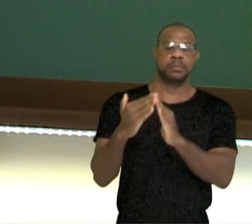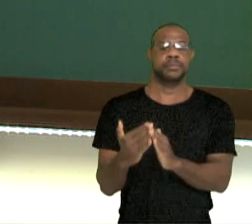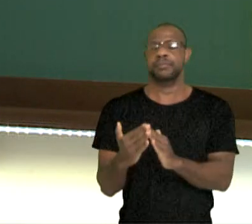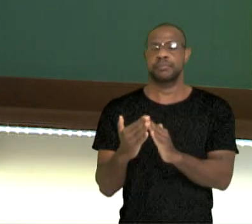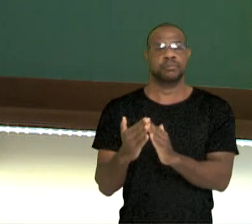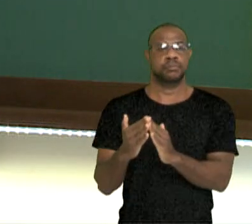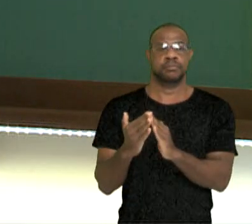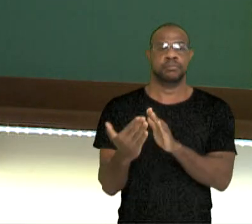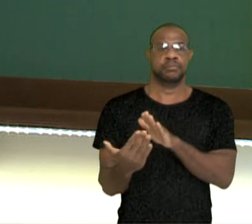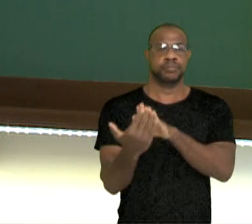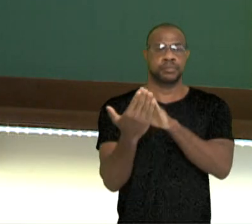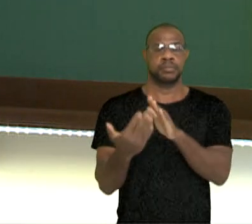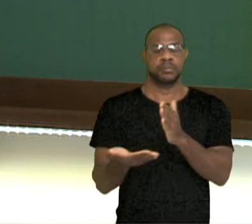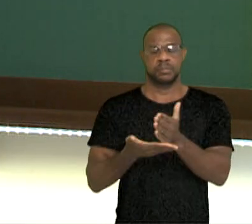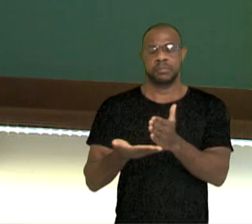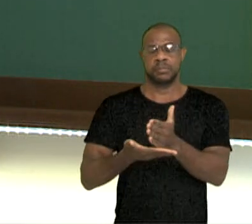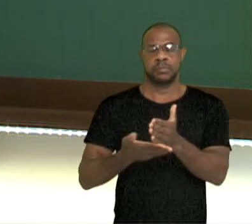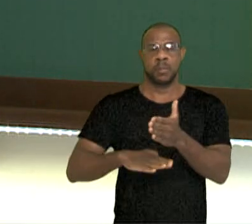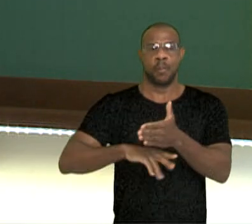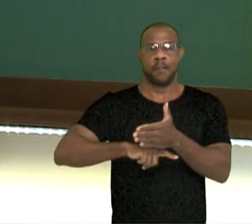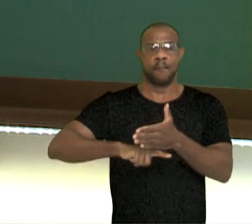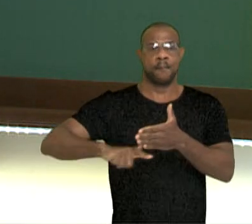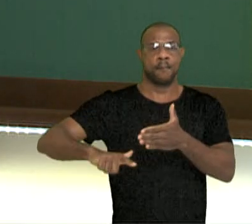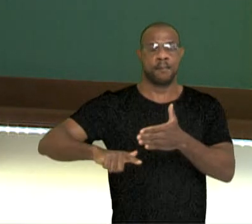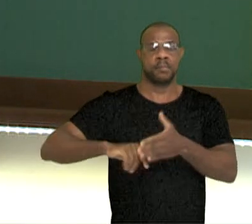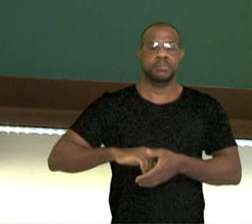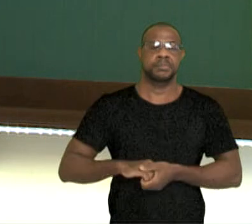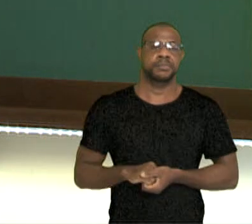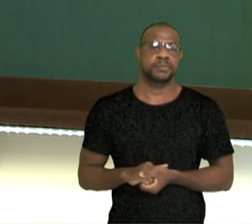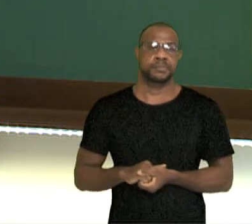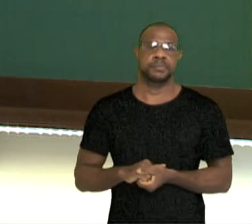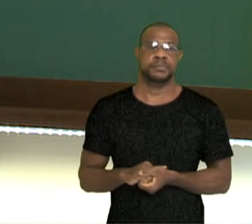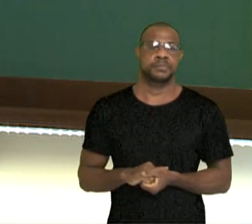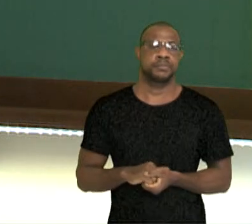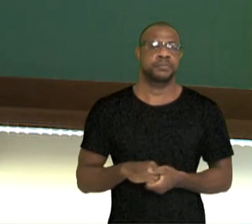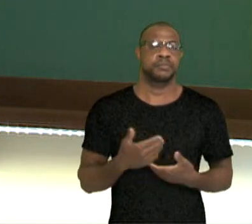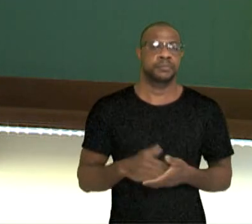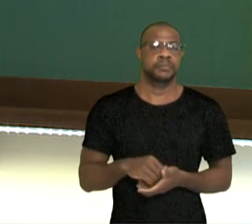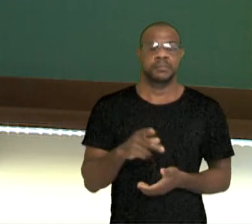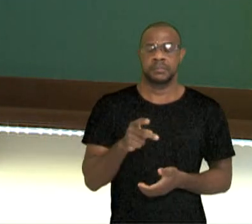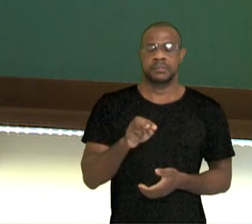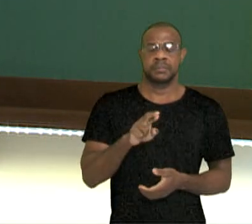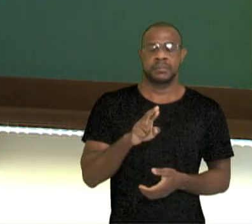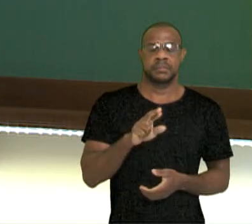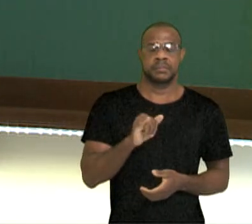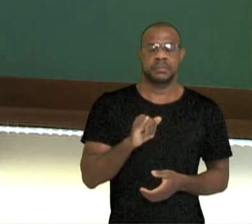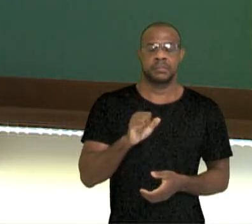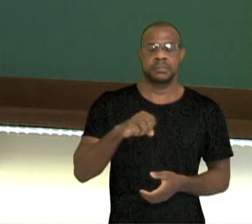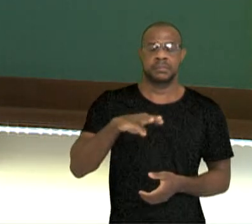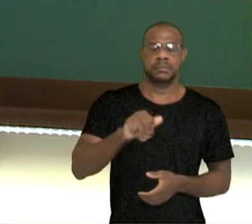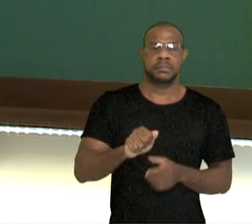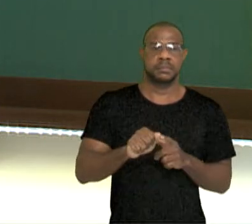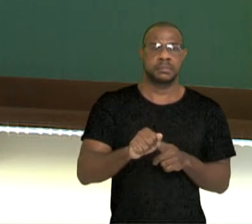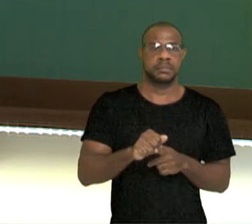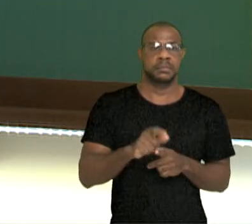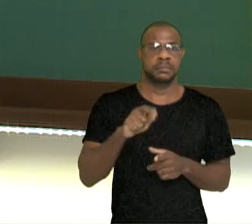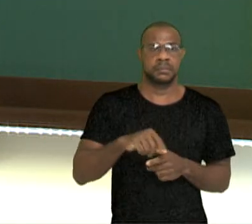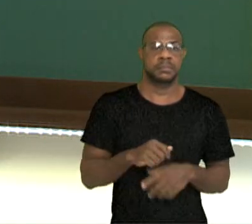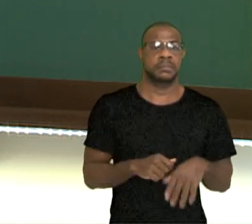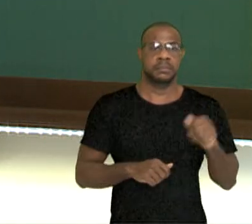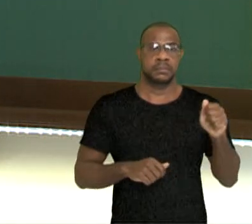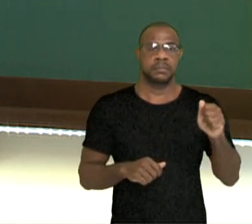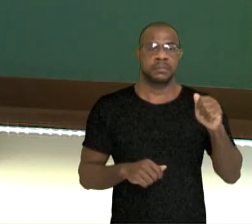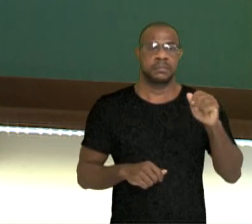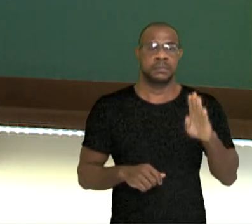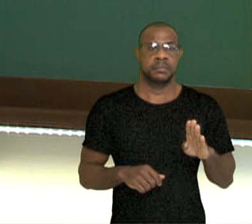Uma parte é plana e a outra parte vai ser a ponta. Então, os prismas, né? Só para a gente resumir. É a letra A,